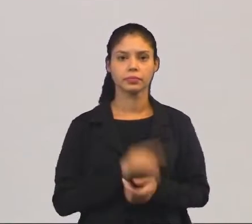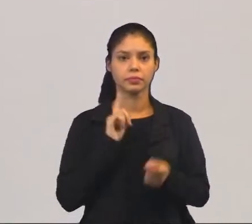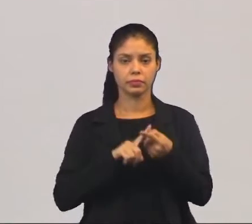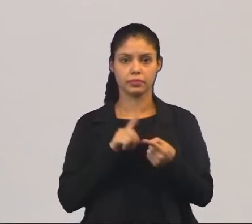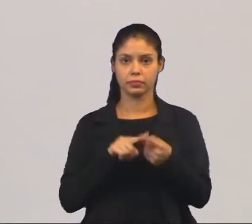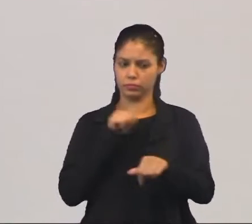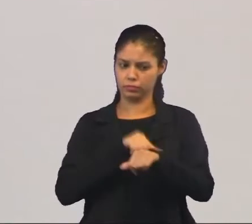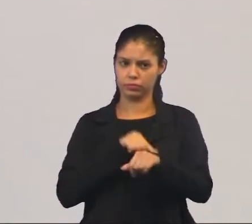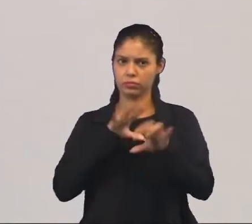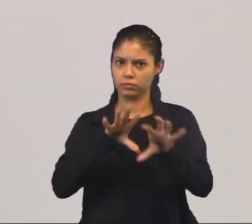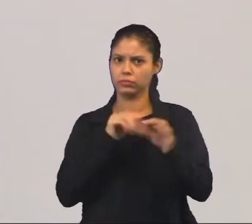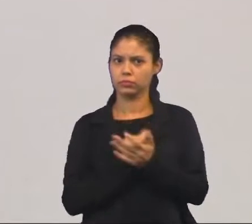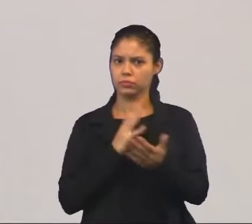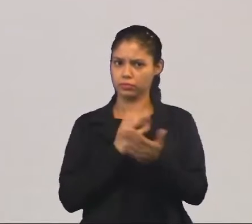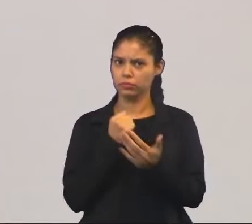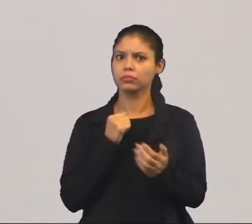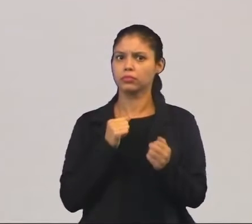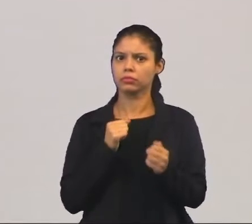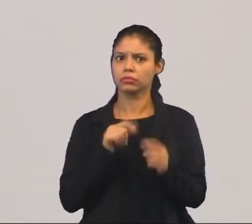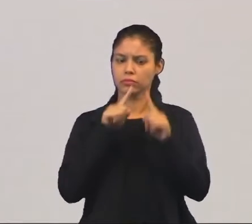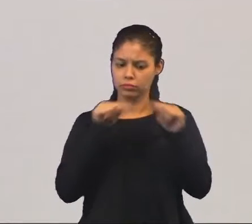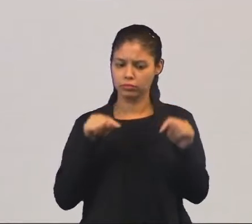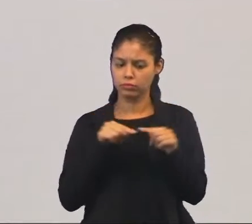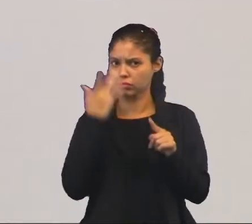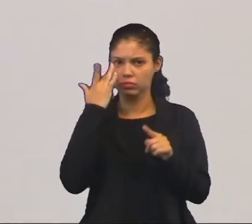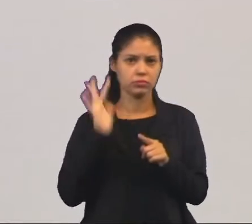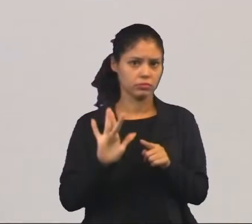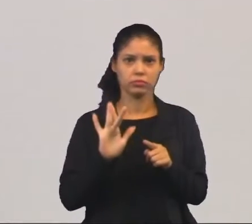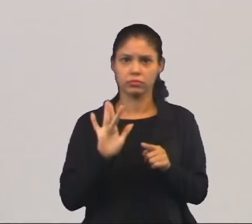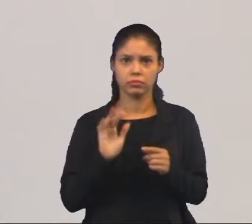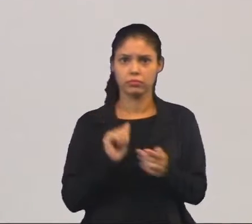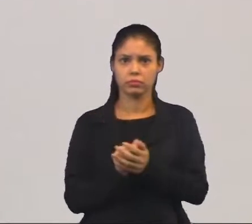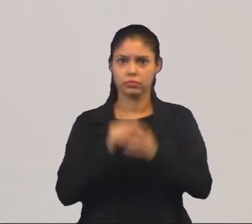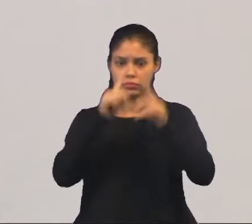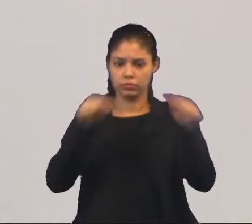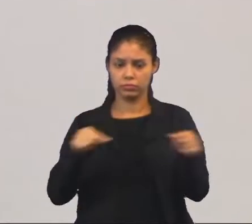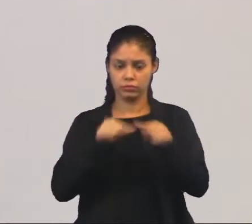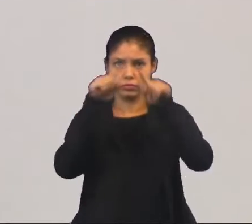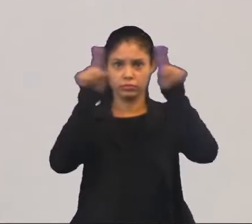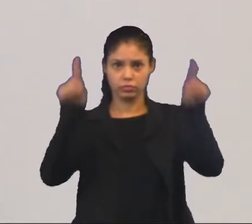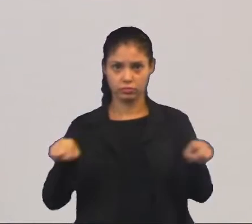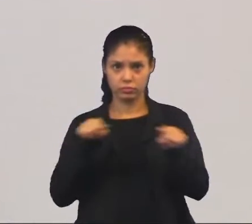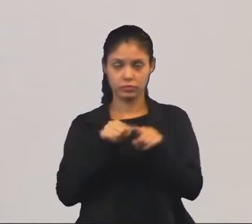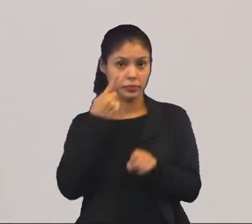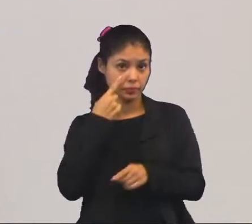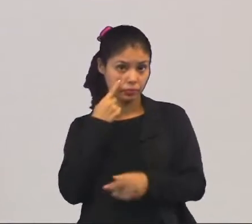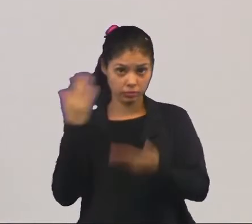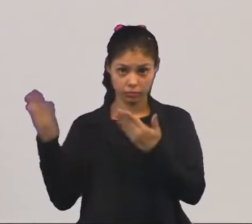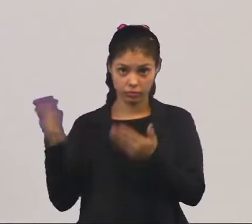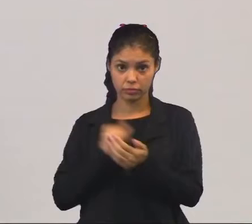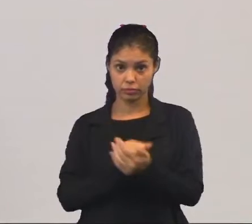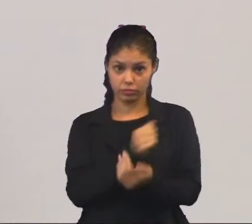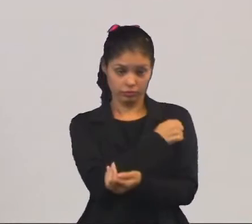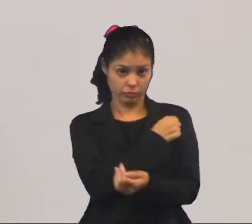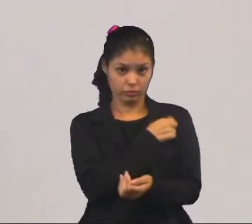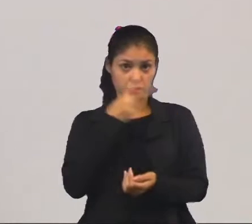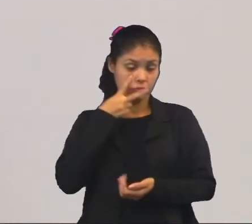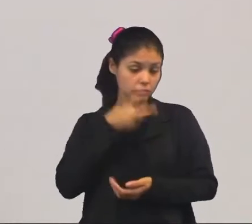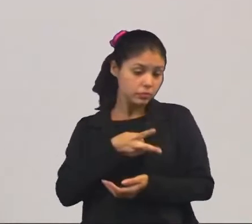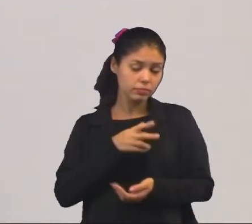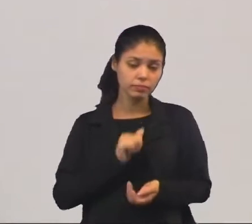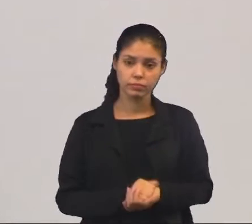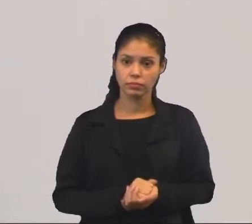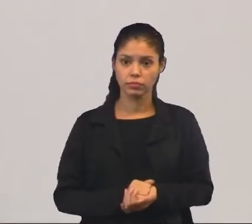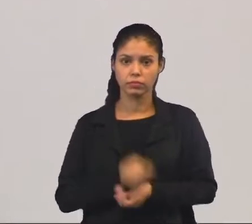Porque tem hora assim que a gente pega um triângulo, a gente não sabe se o triângulo é retângulo. A gente olha lá, o aluno, ele olha assim e